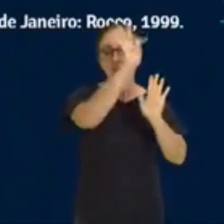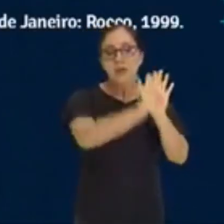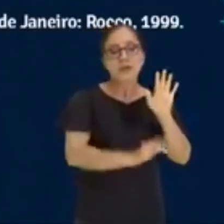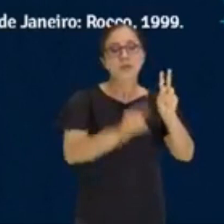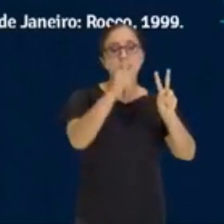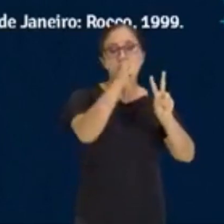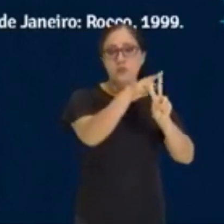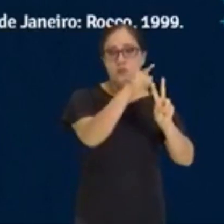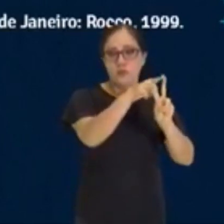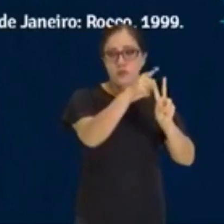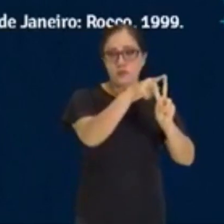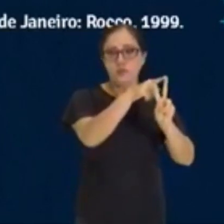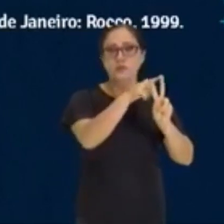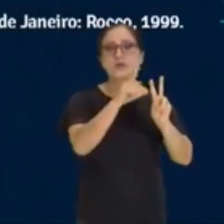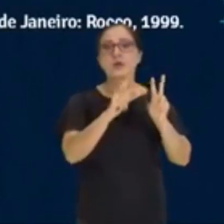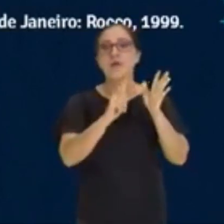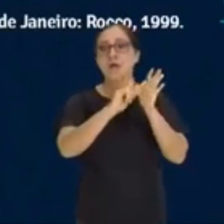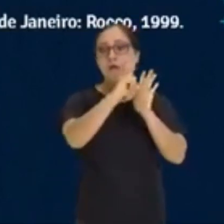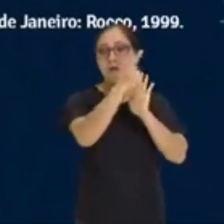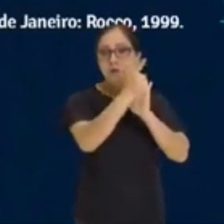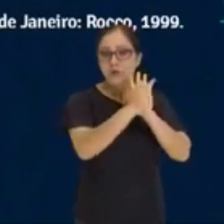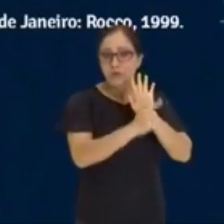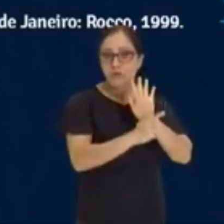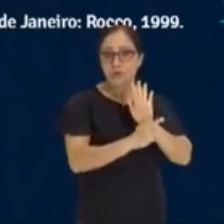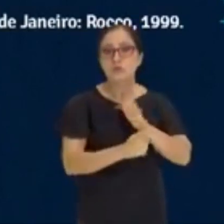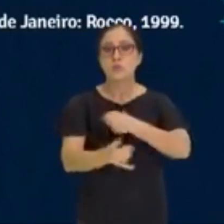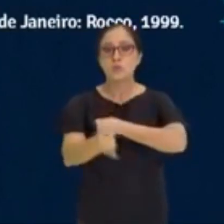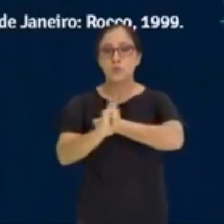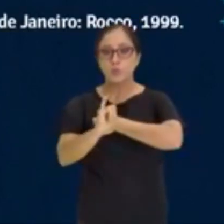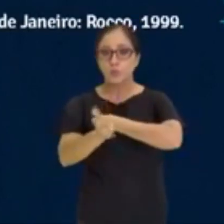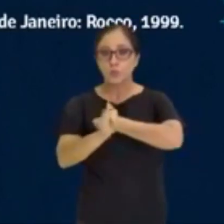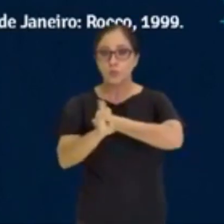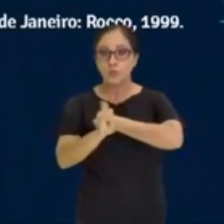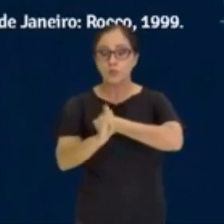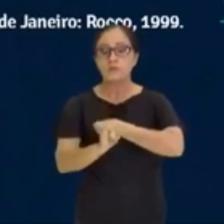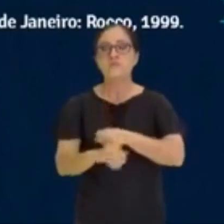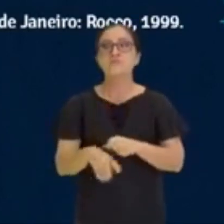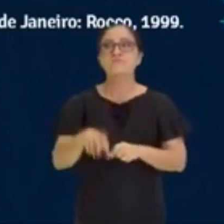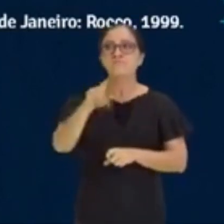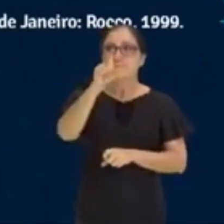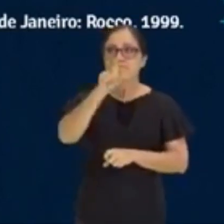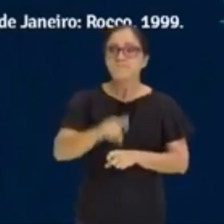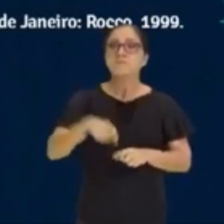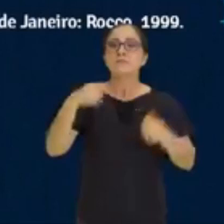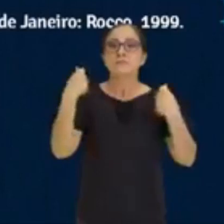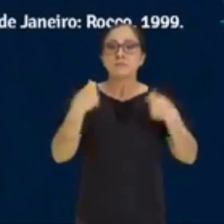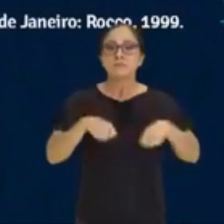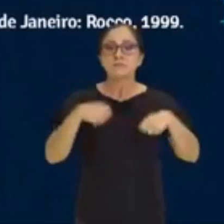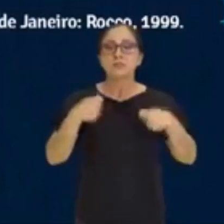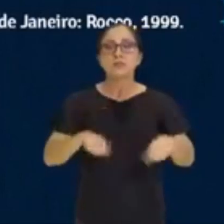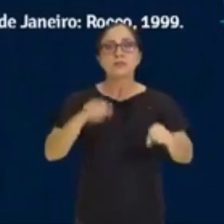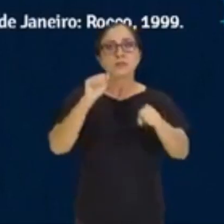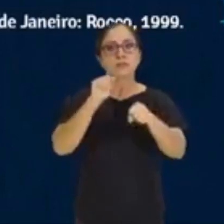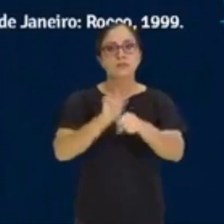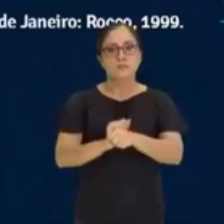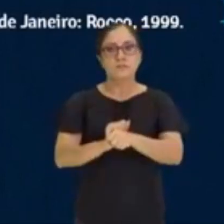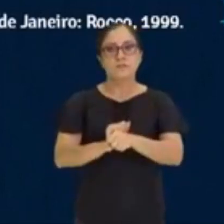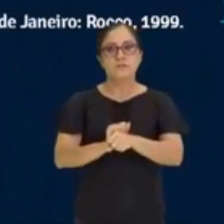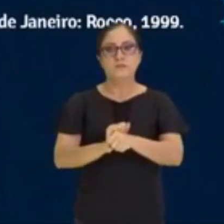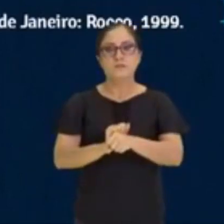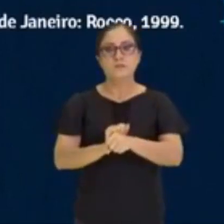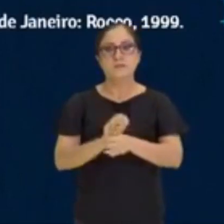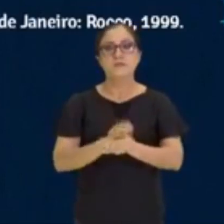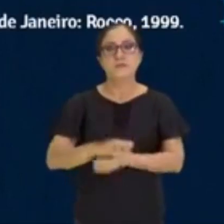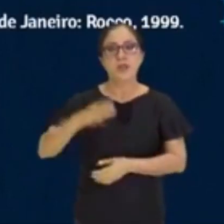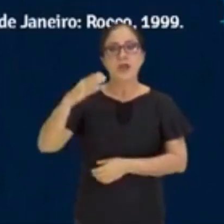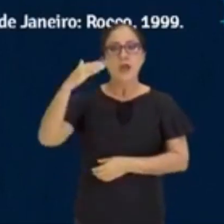O texto 2 é do gênero crônica. É preciso parar. Clarice Lispector.